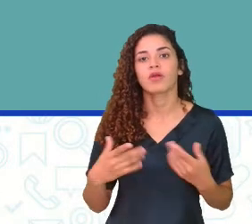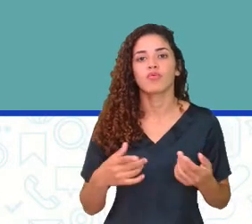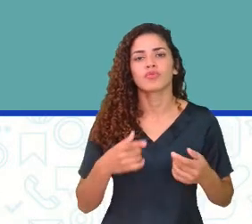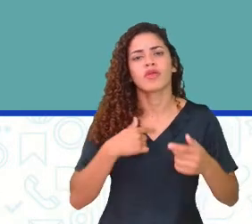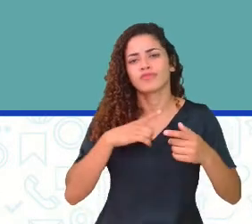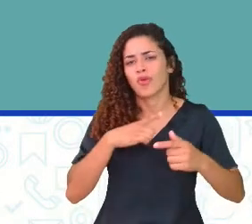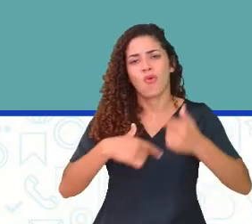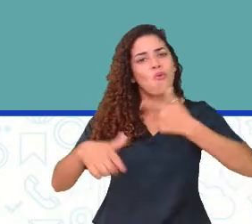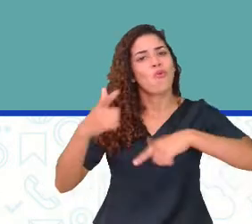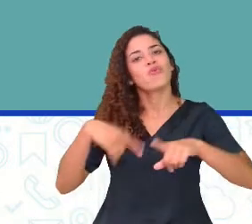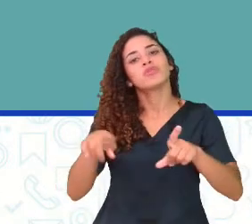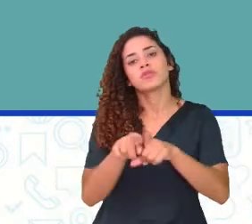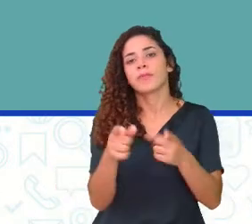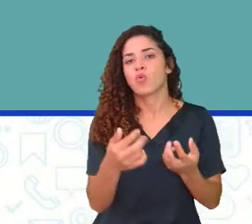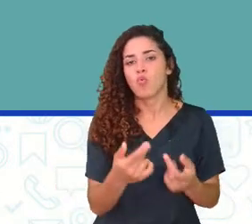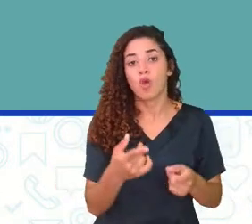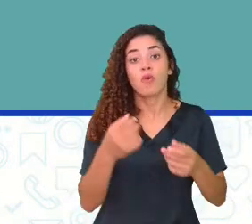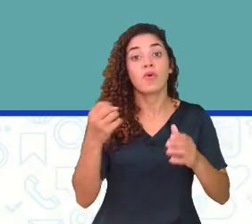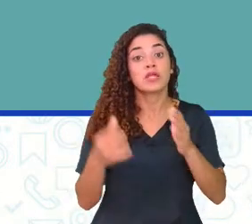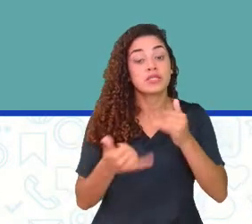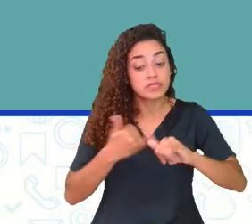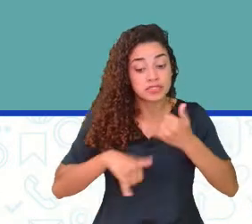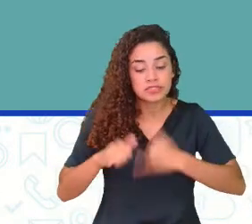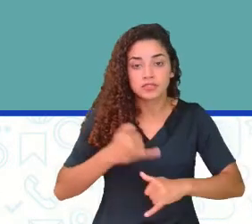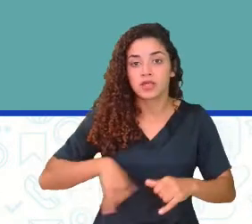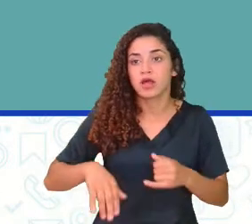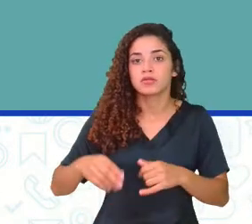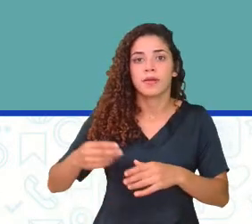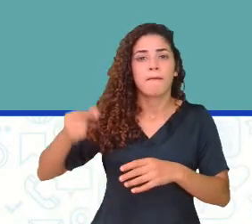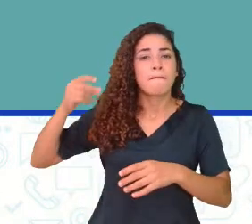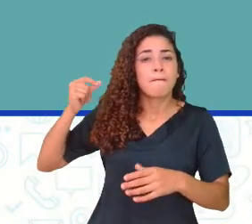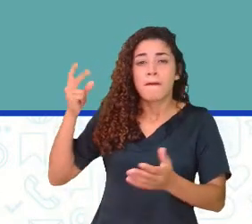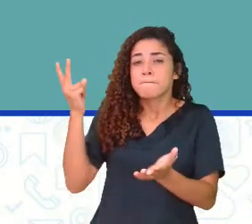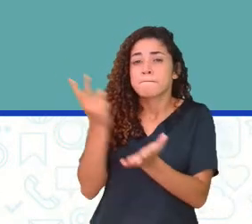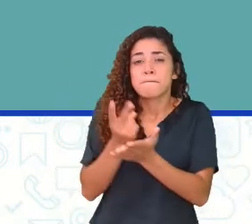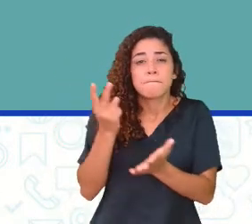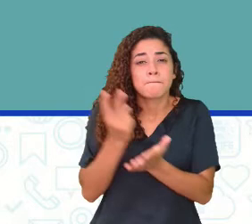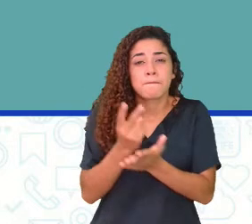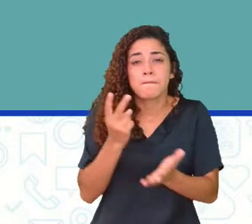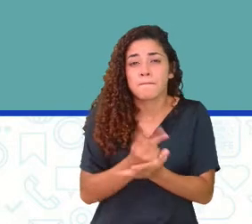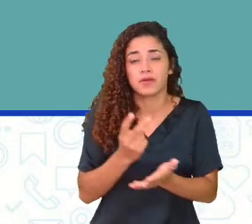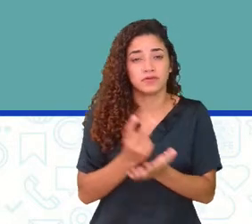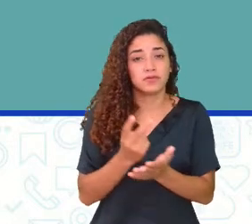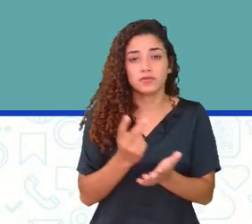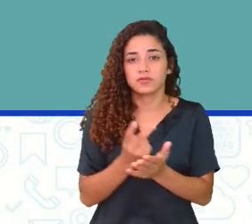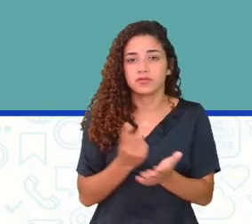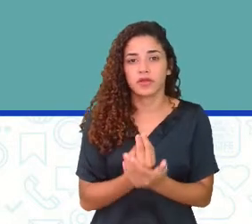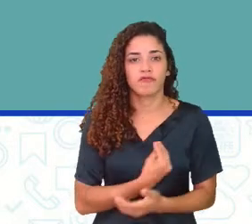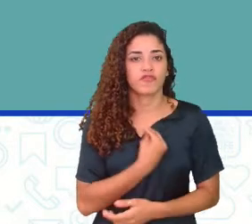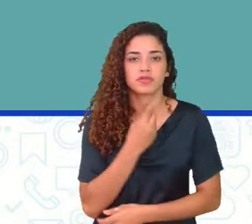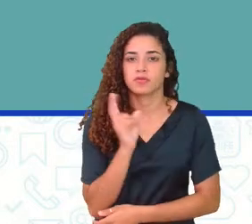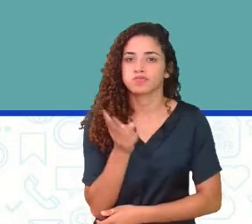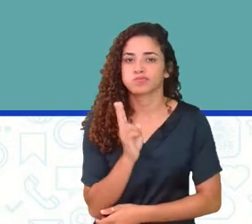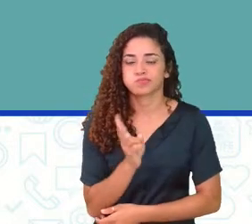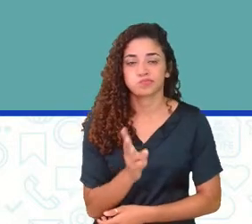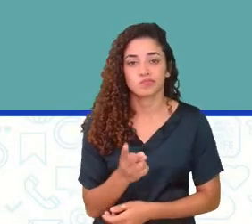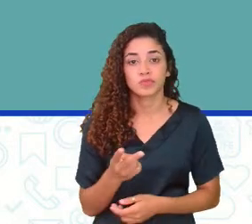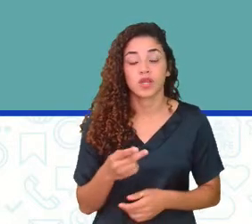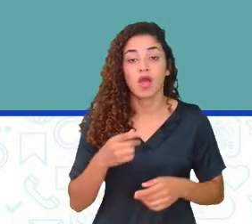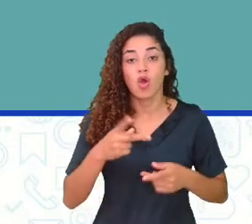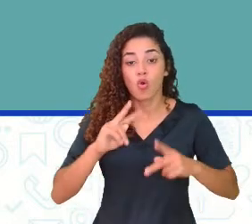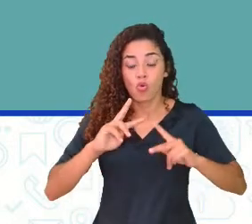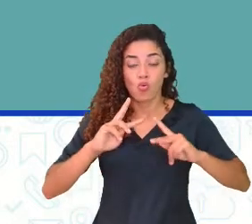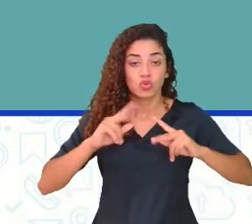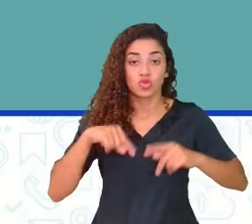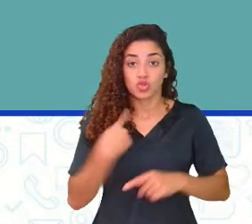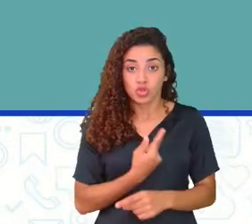da natureza, a eletricidade ela sempre existiu, mesmo antes da humanidade surgir. E esses raios que